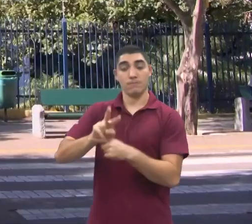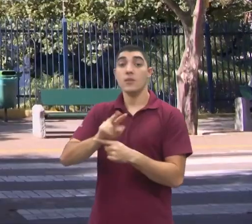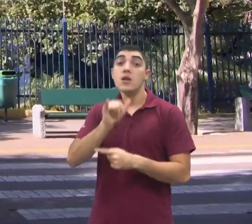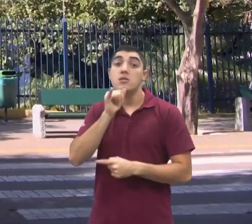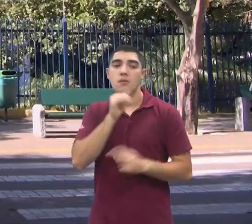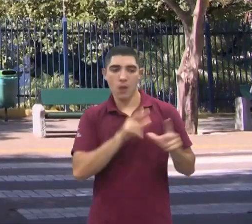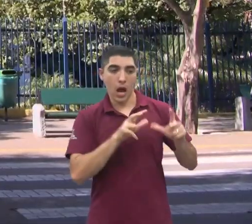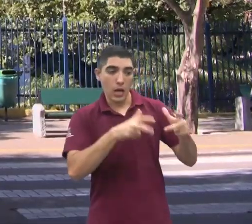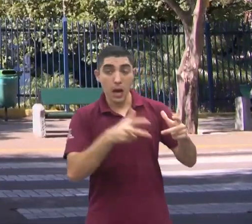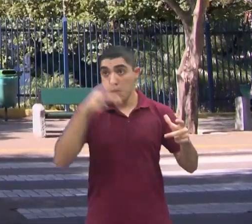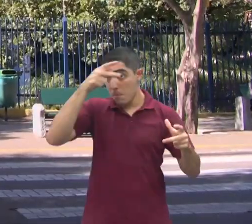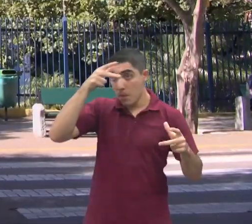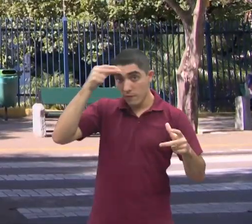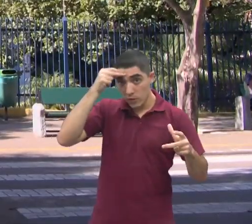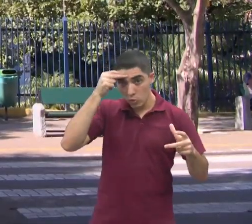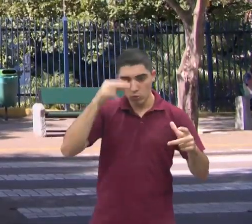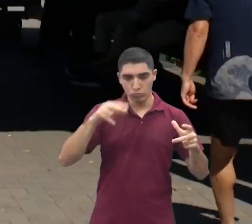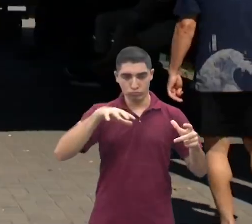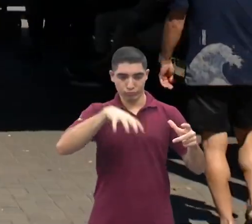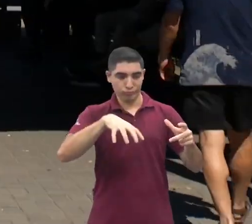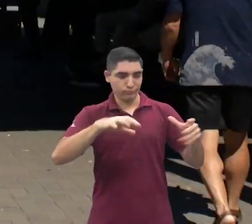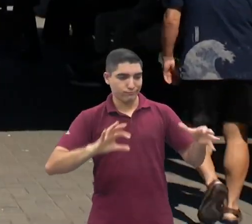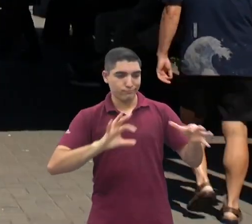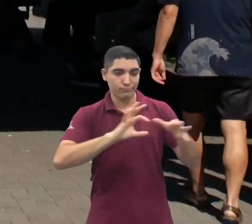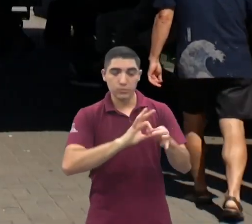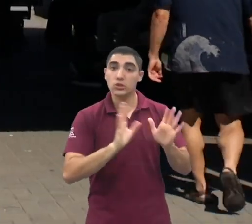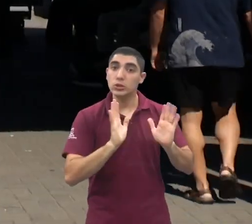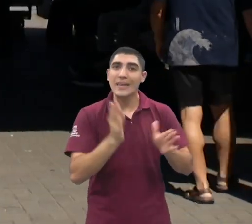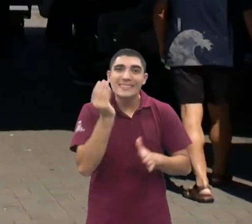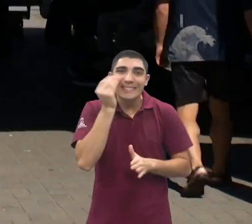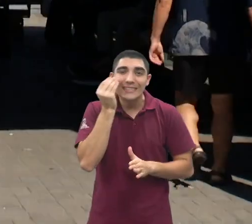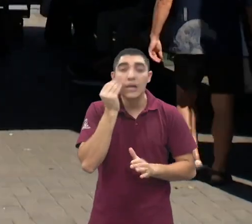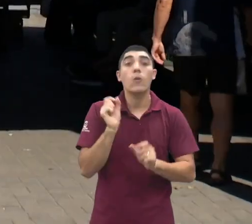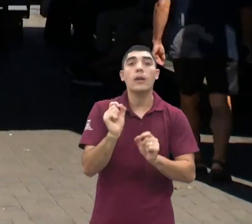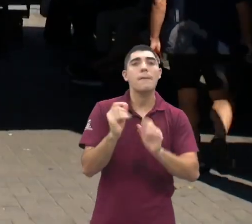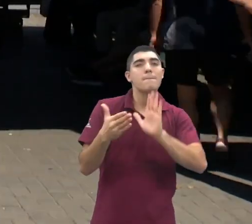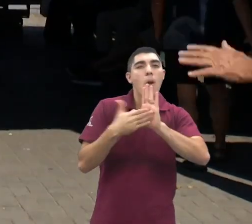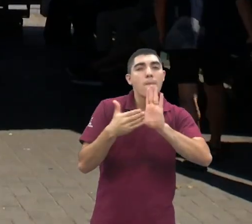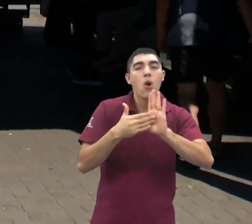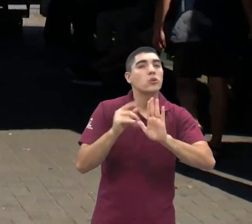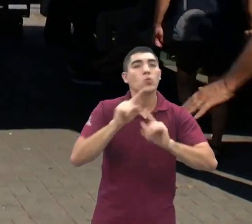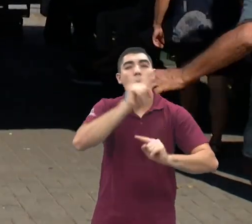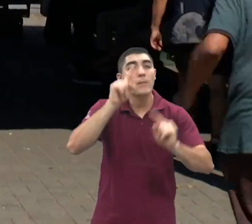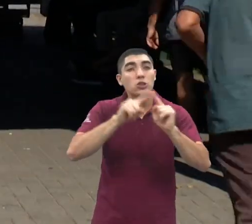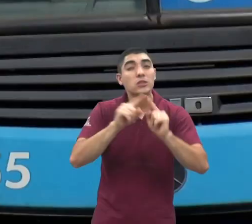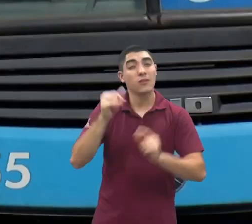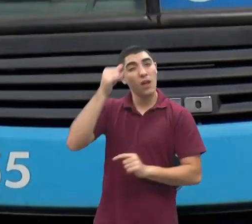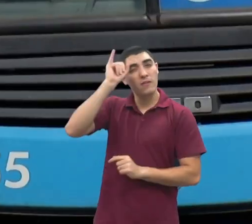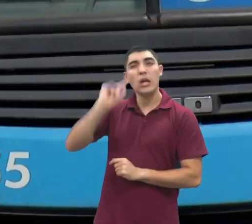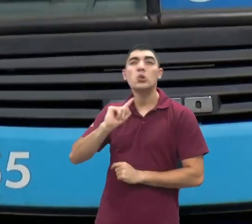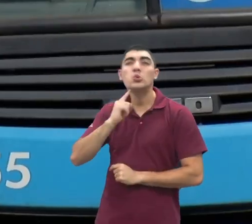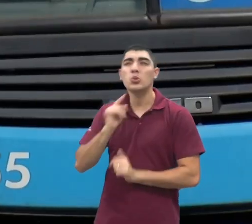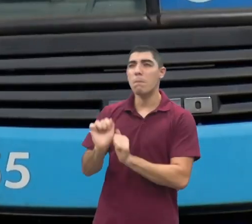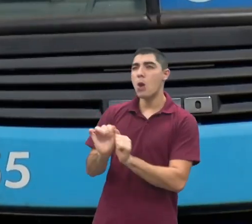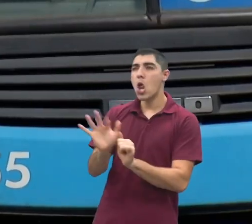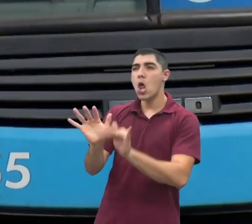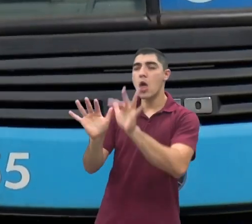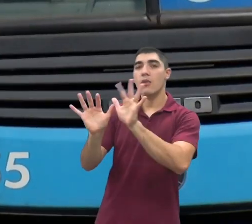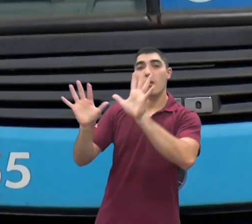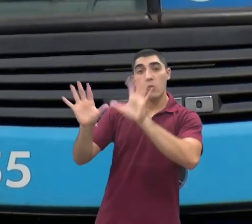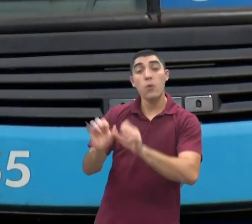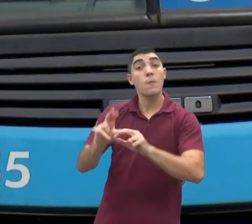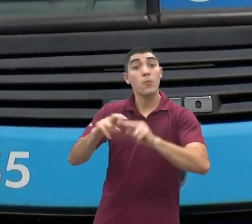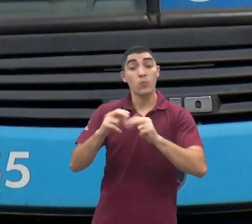têm dialogado com o Poder Executivo. Uma proposta que pode ajudar a reduzir a poluição na cidade é a substituição